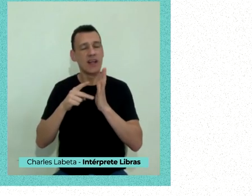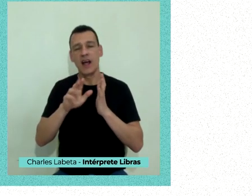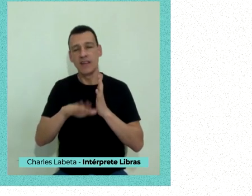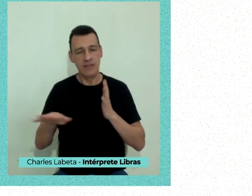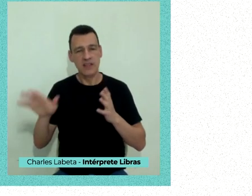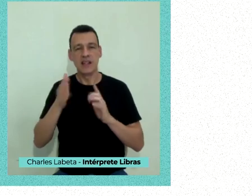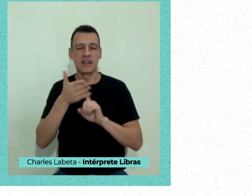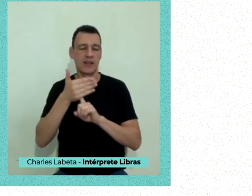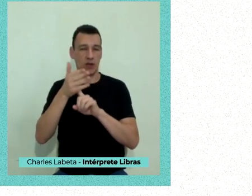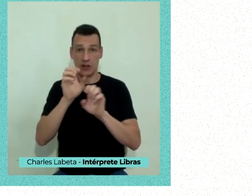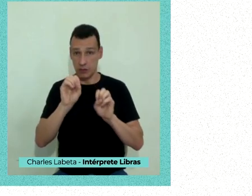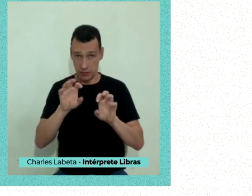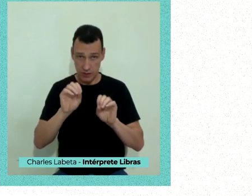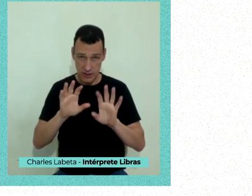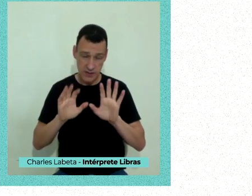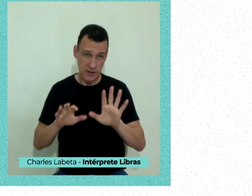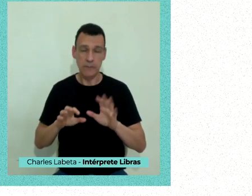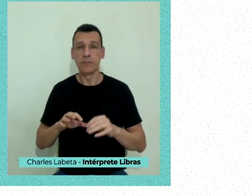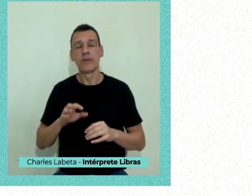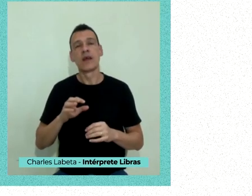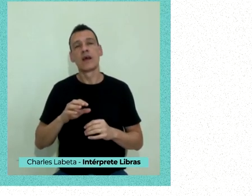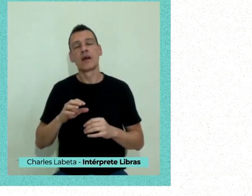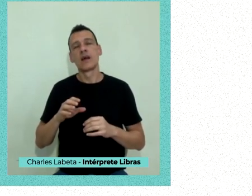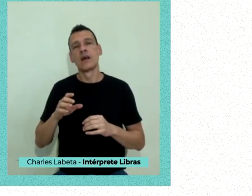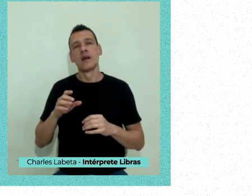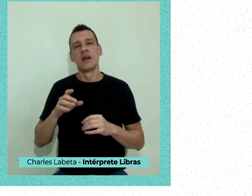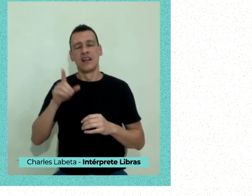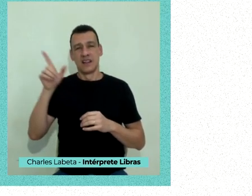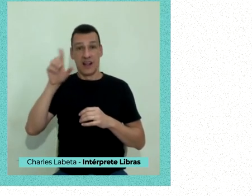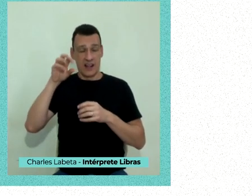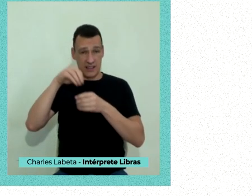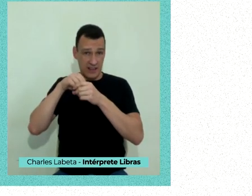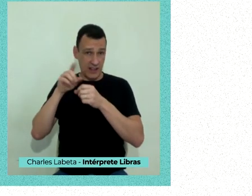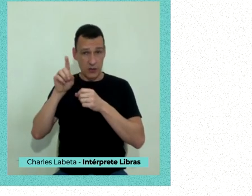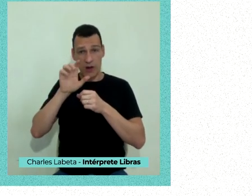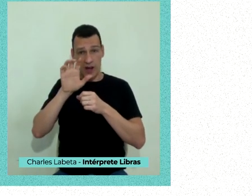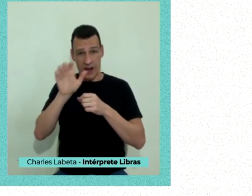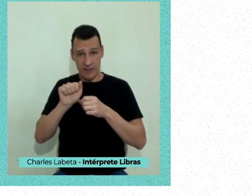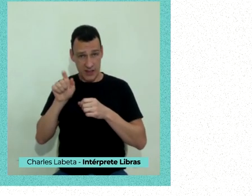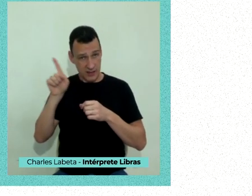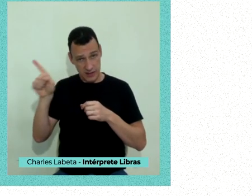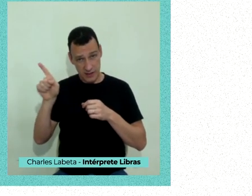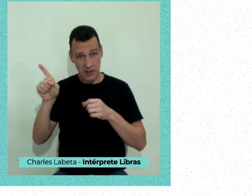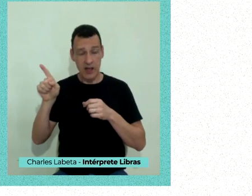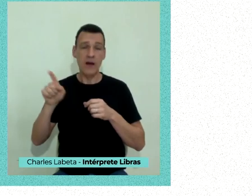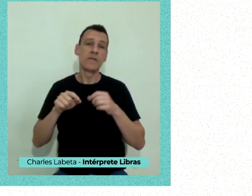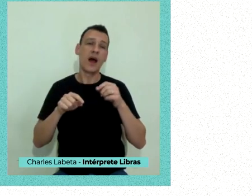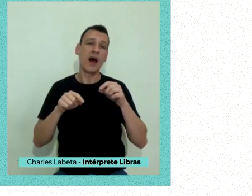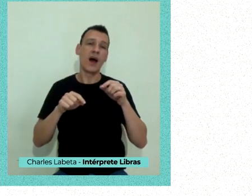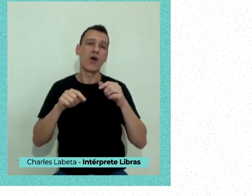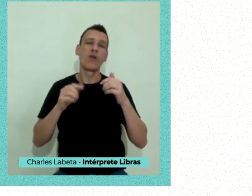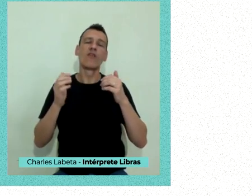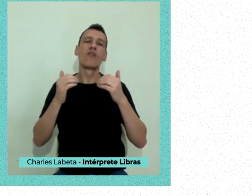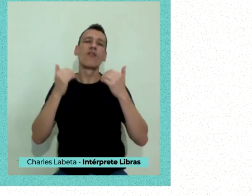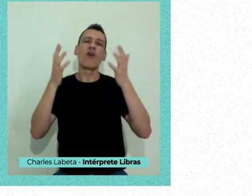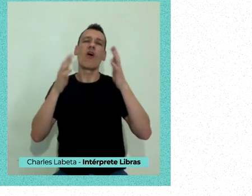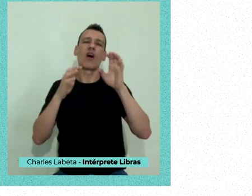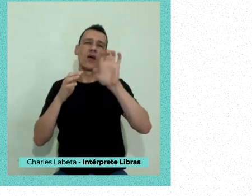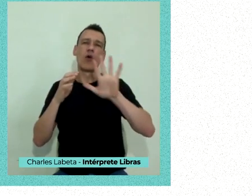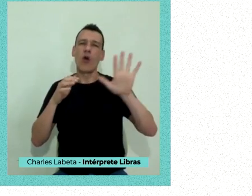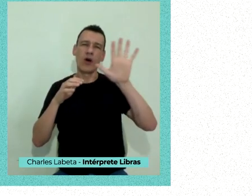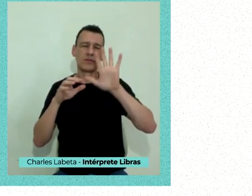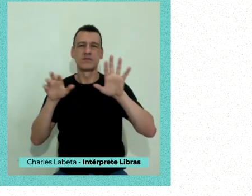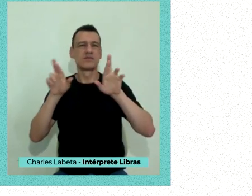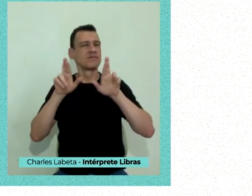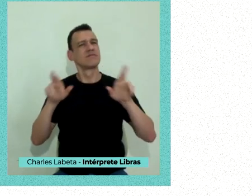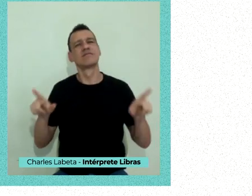A infância, dentro da perspectiva africana, ela é diferente do que é se pensado no mundo ocidental. A